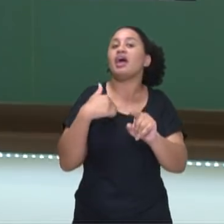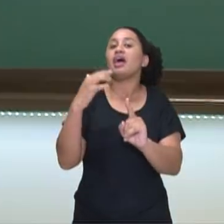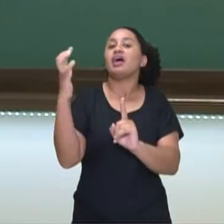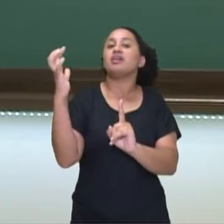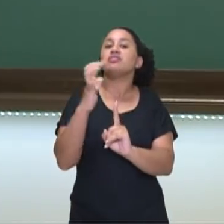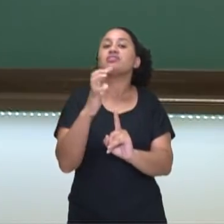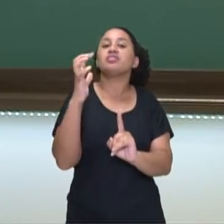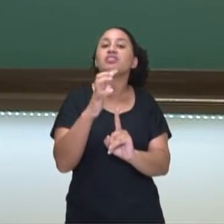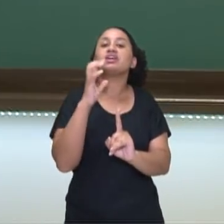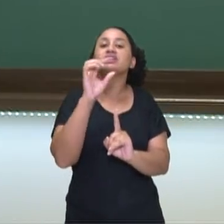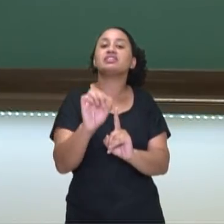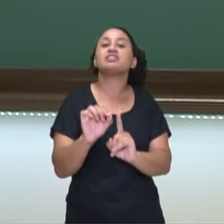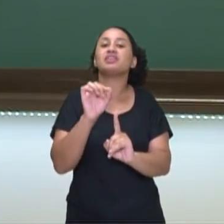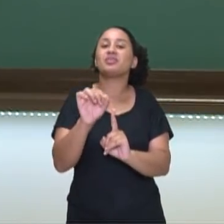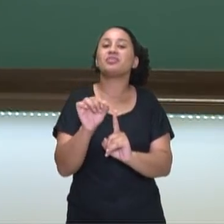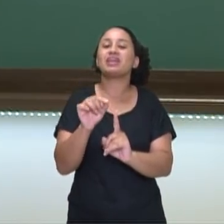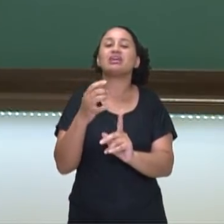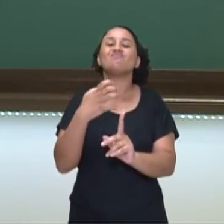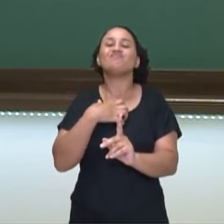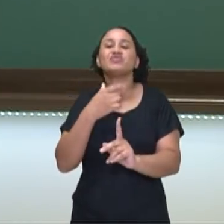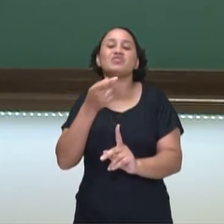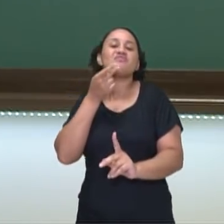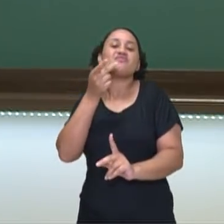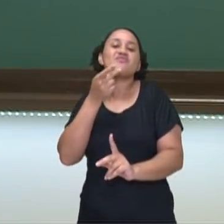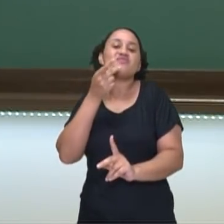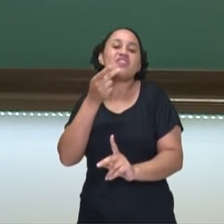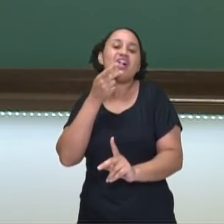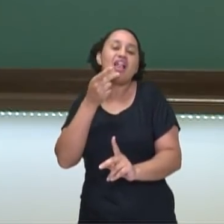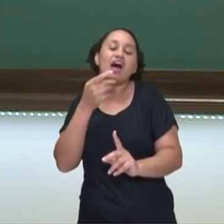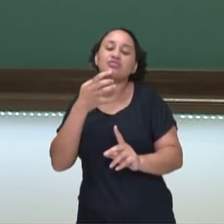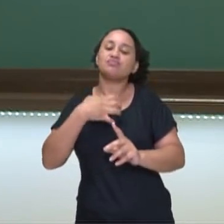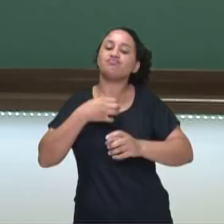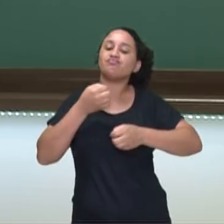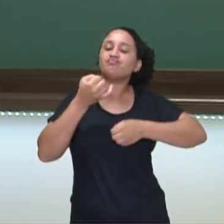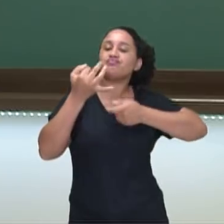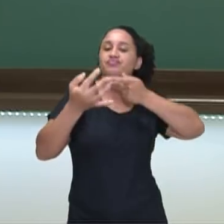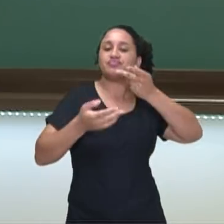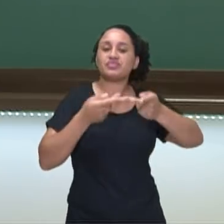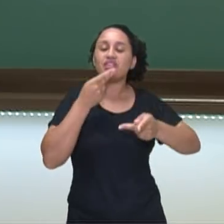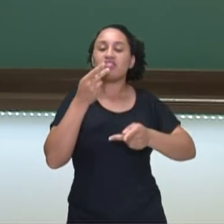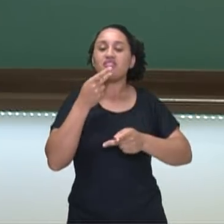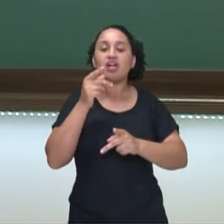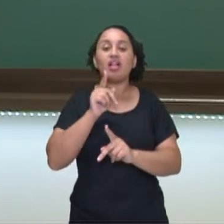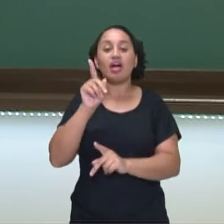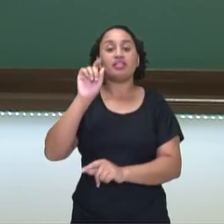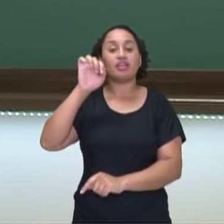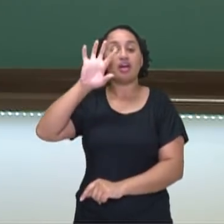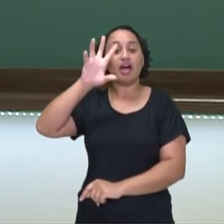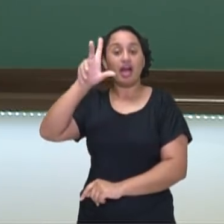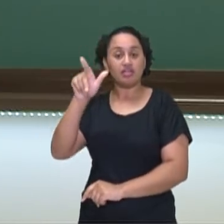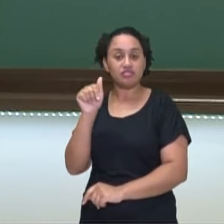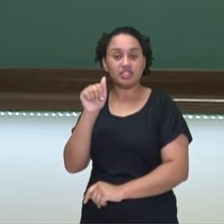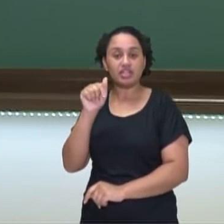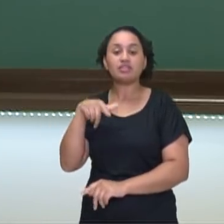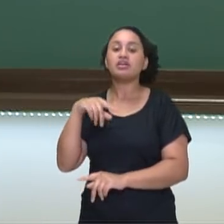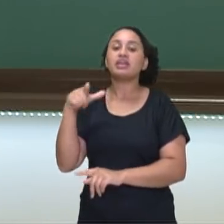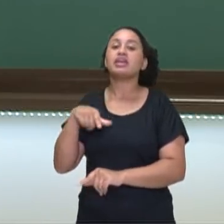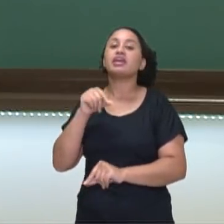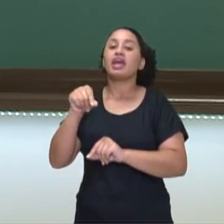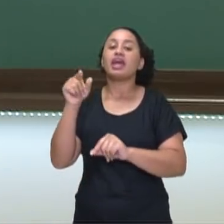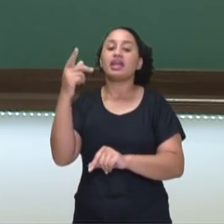influência exatamente dos dialetos, das expressões africanas trazidas para o Brasil